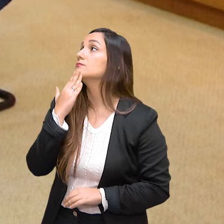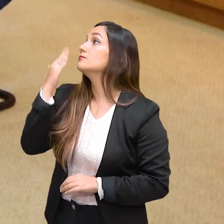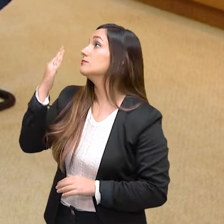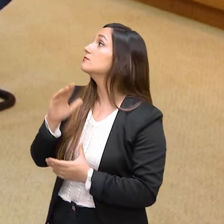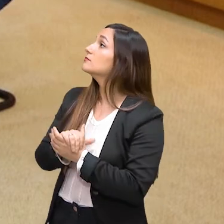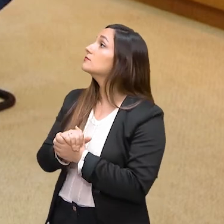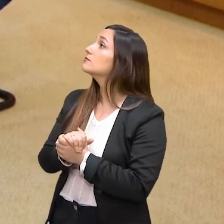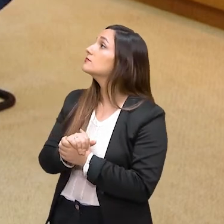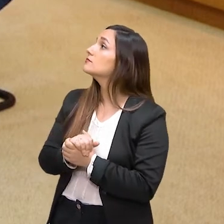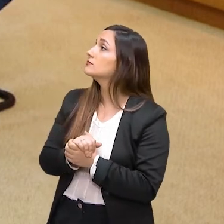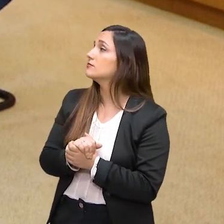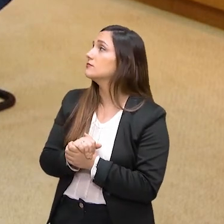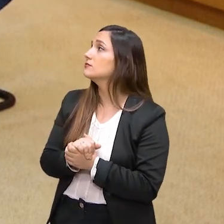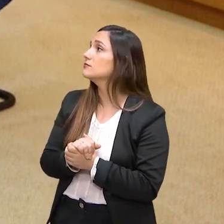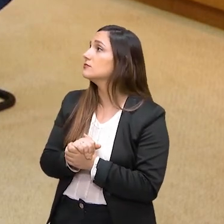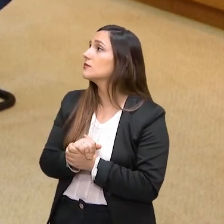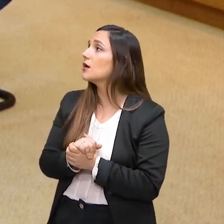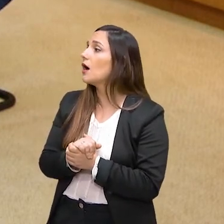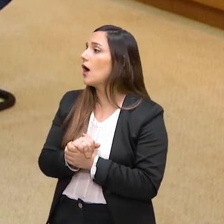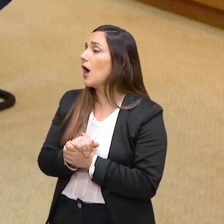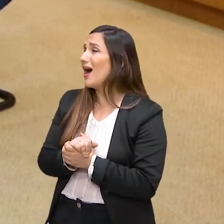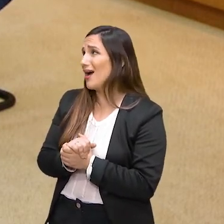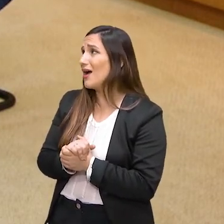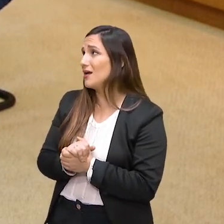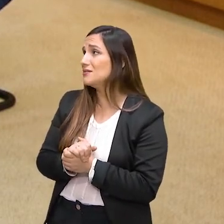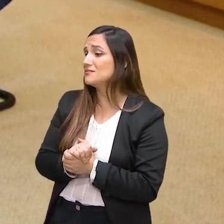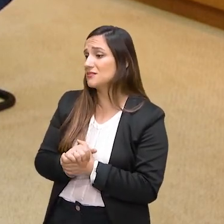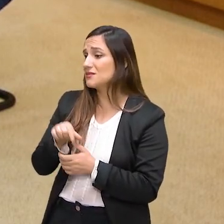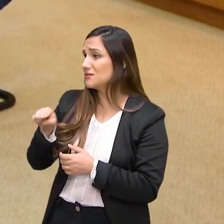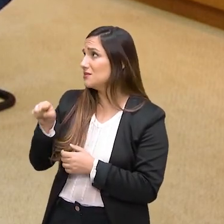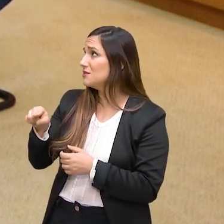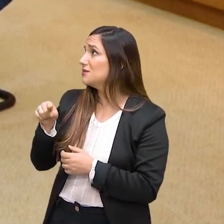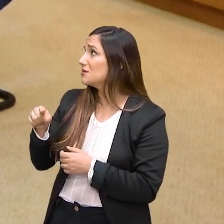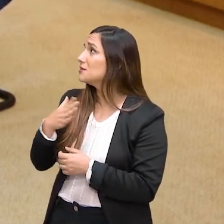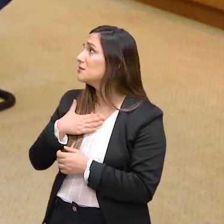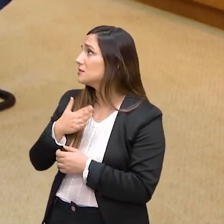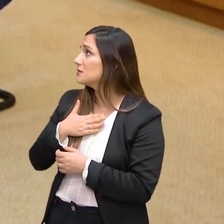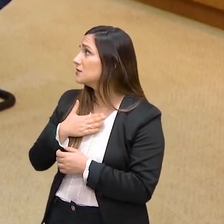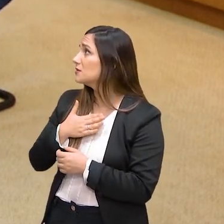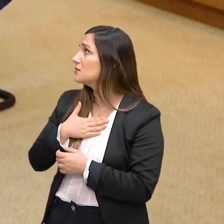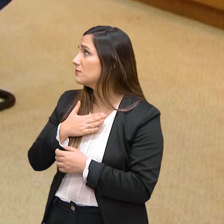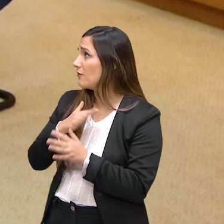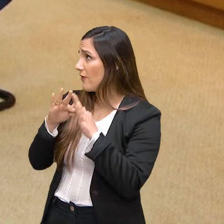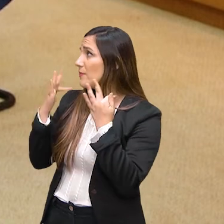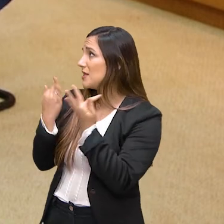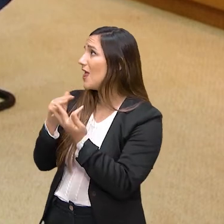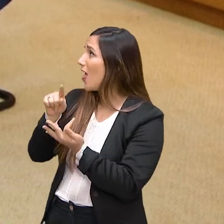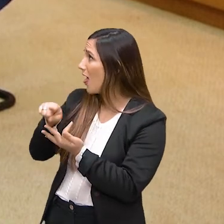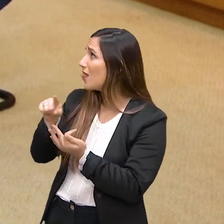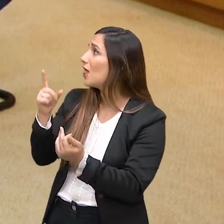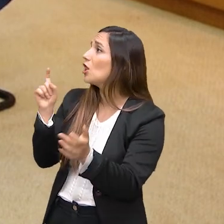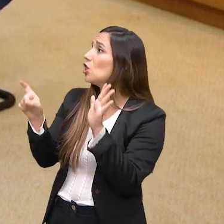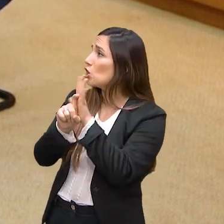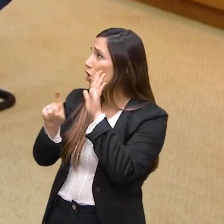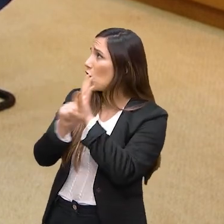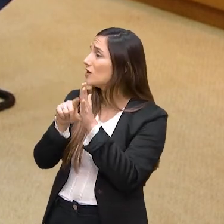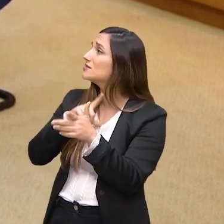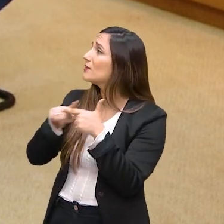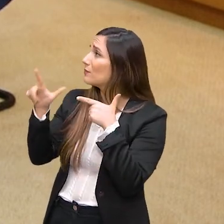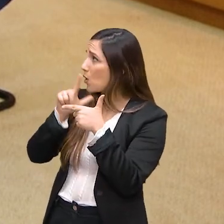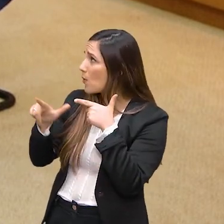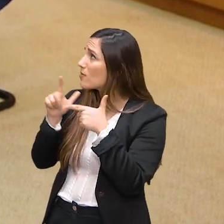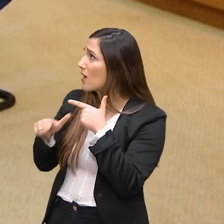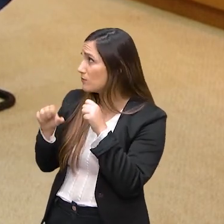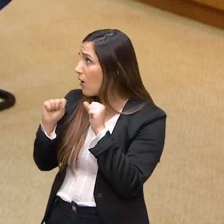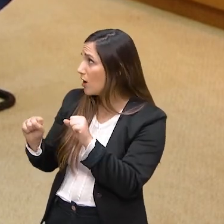uma pessoa porque está com problemas com drogas e precisa ser internada urgentemente, contra